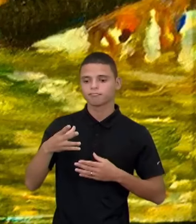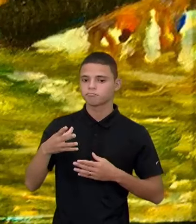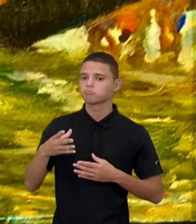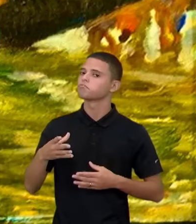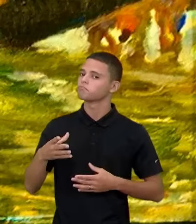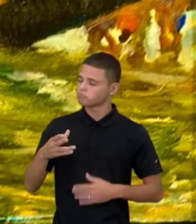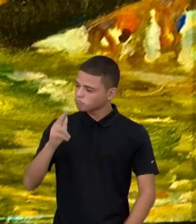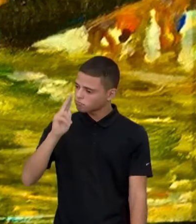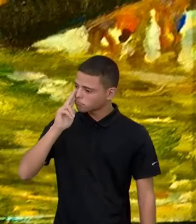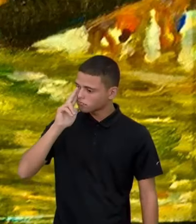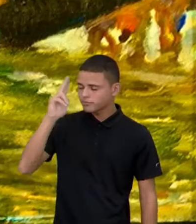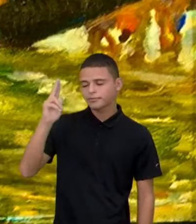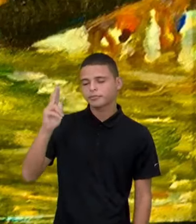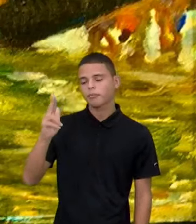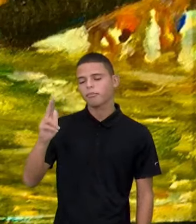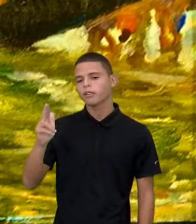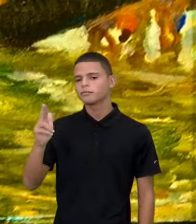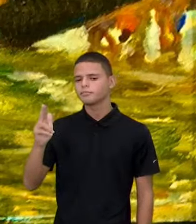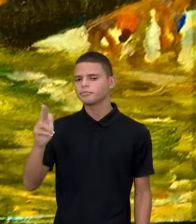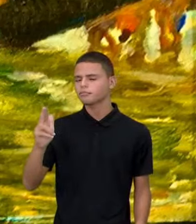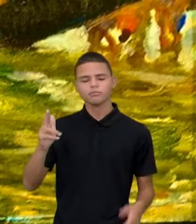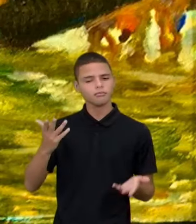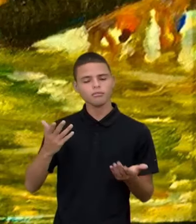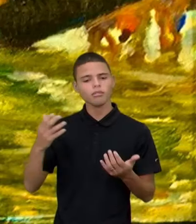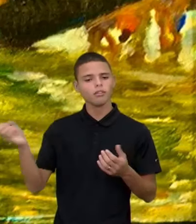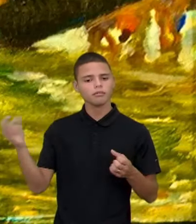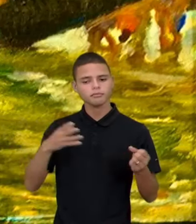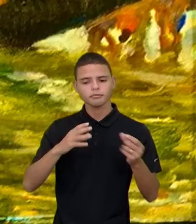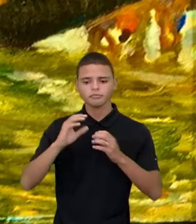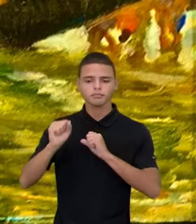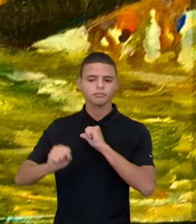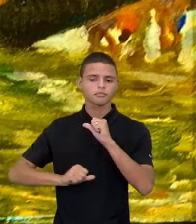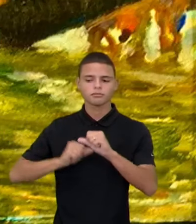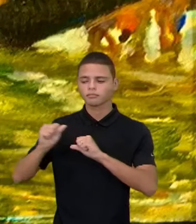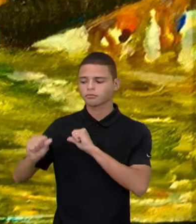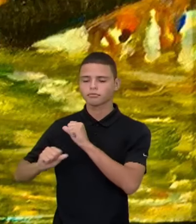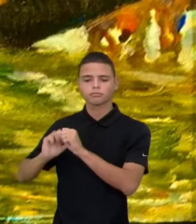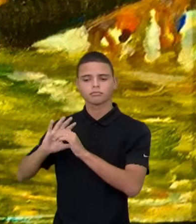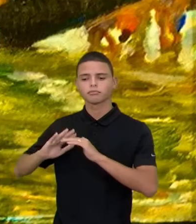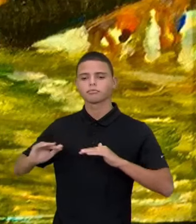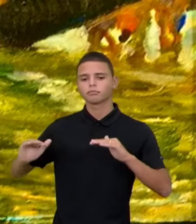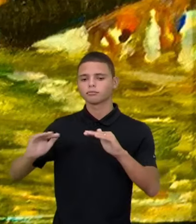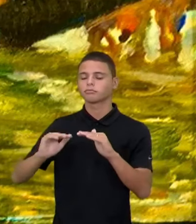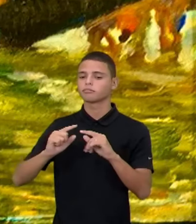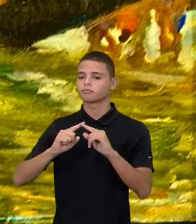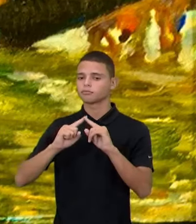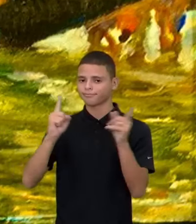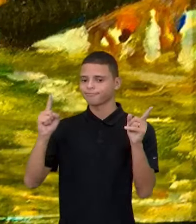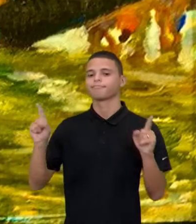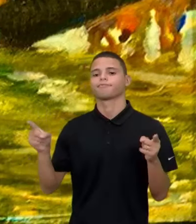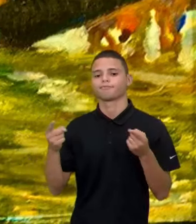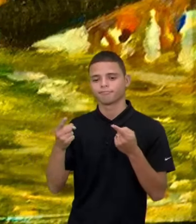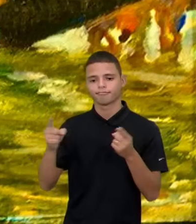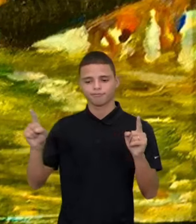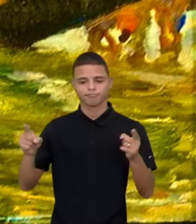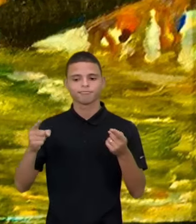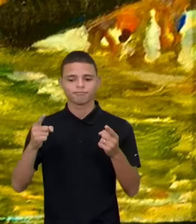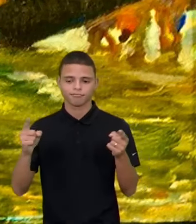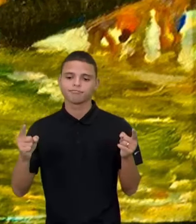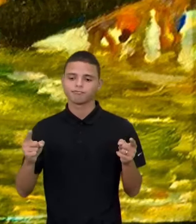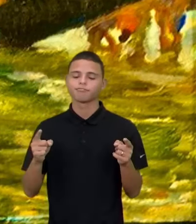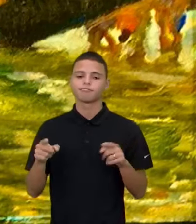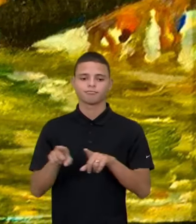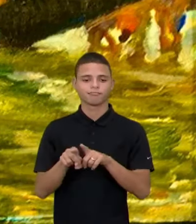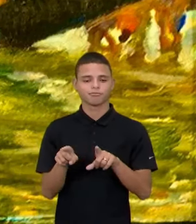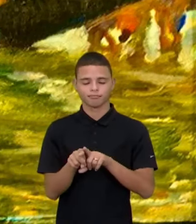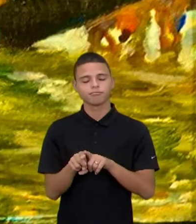muito grande. Na verdade, essa inovação é em tudo, né, professor Josélio? Em tudo tem inovação. Mas na música não poderia ser